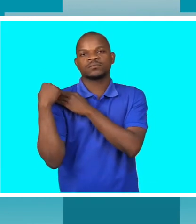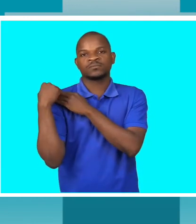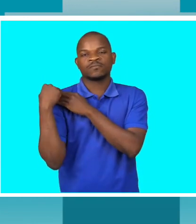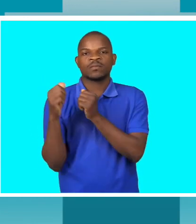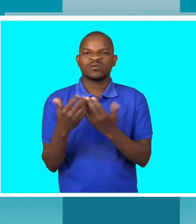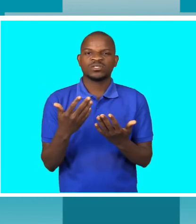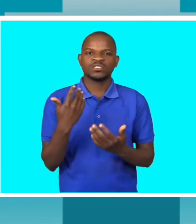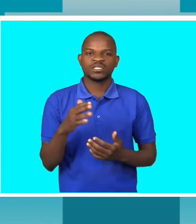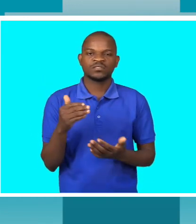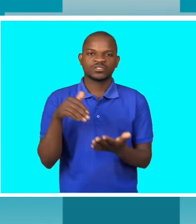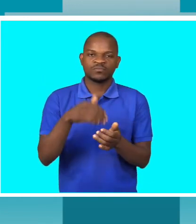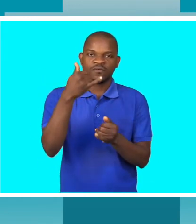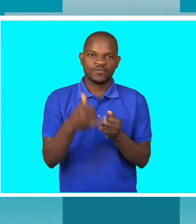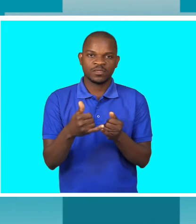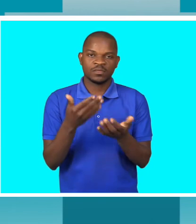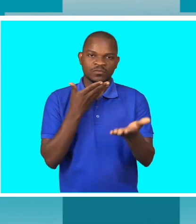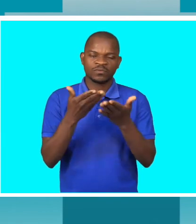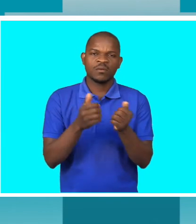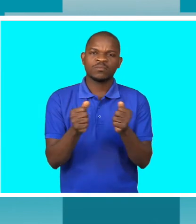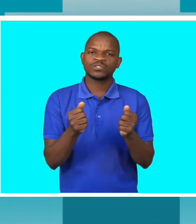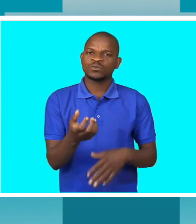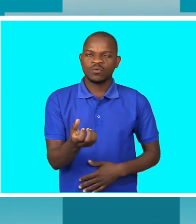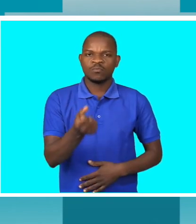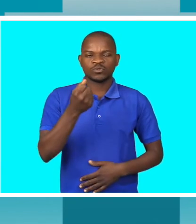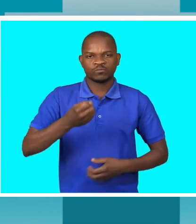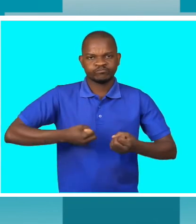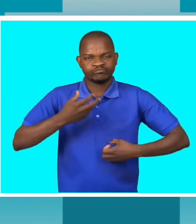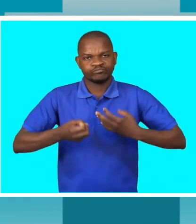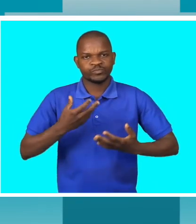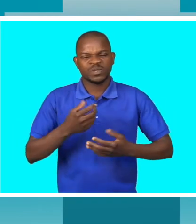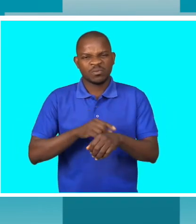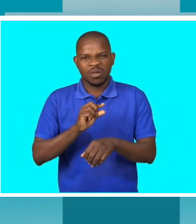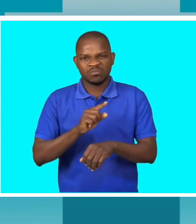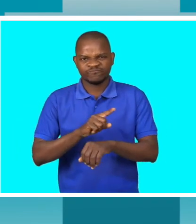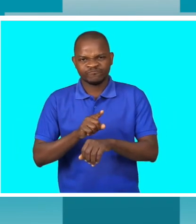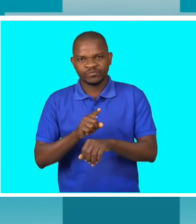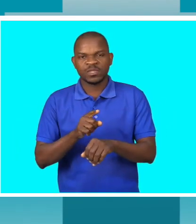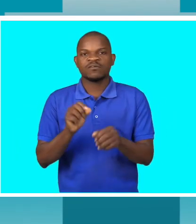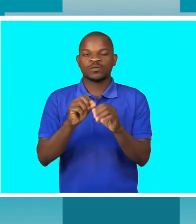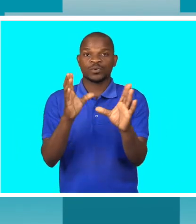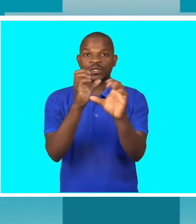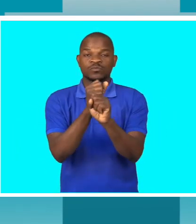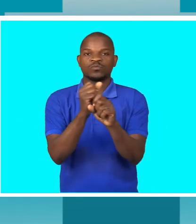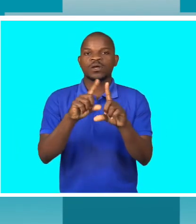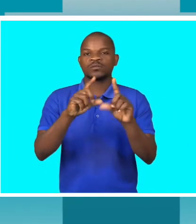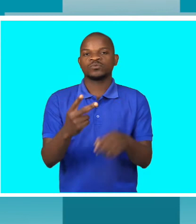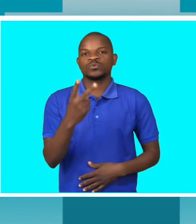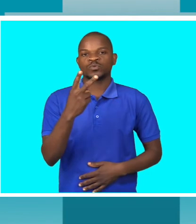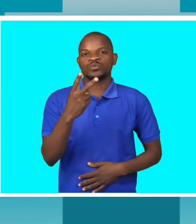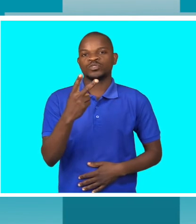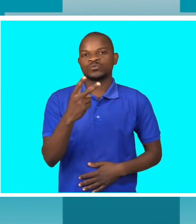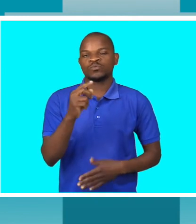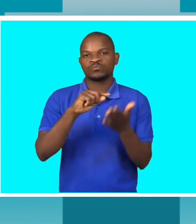fazer é que as instituições têm que assumir sua responsabilidade mas também é a televisão a TV